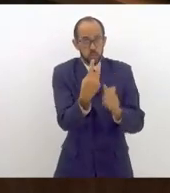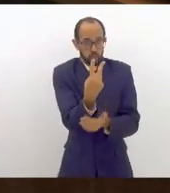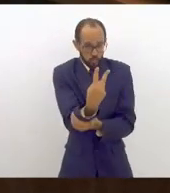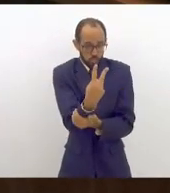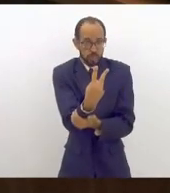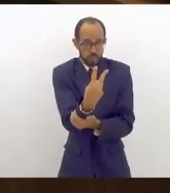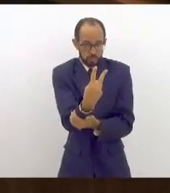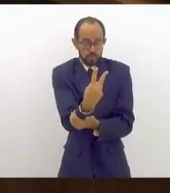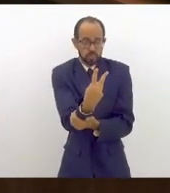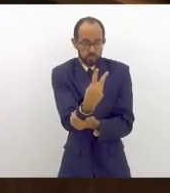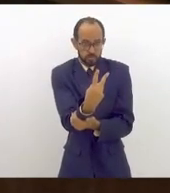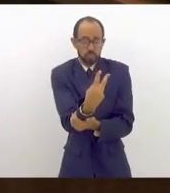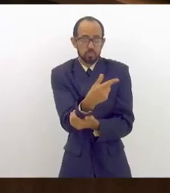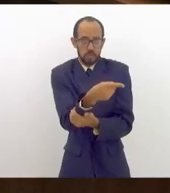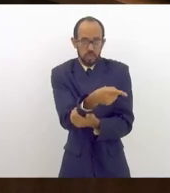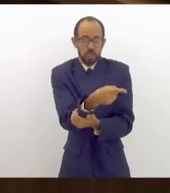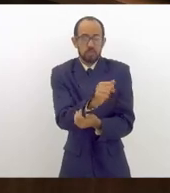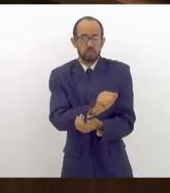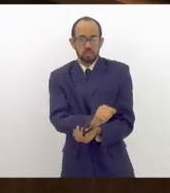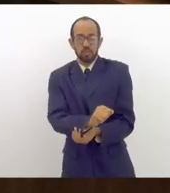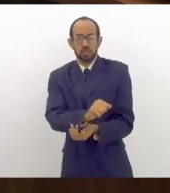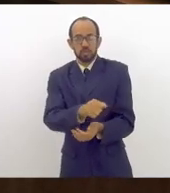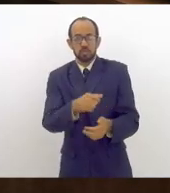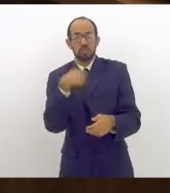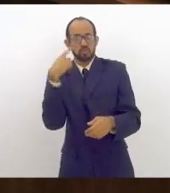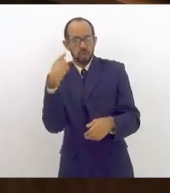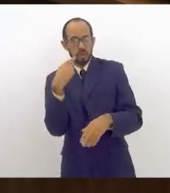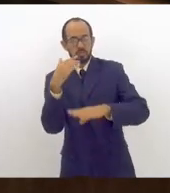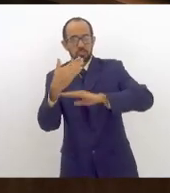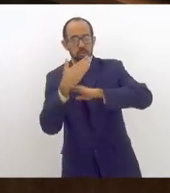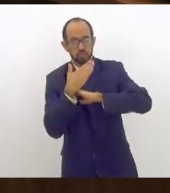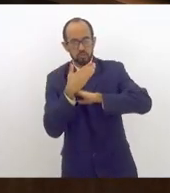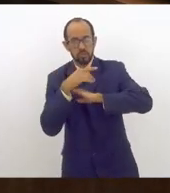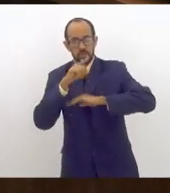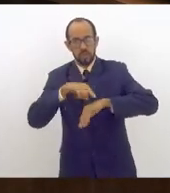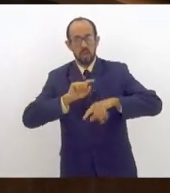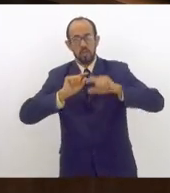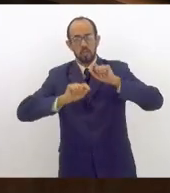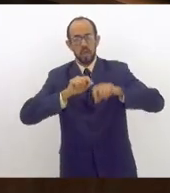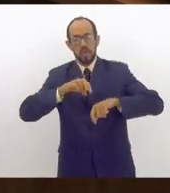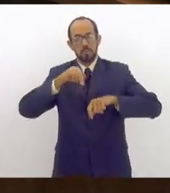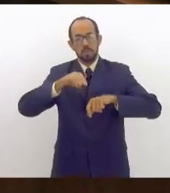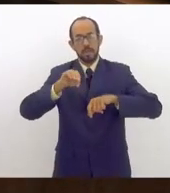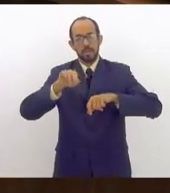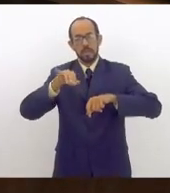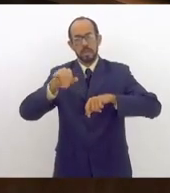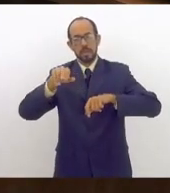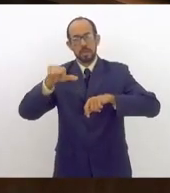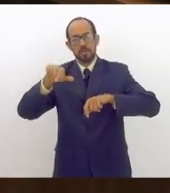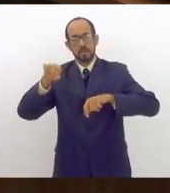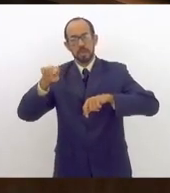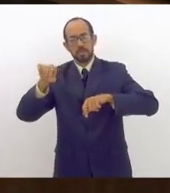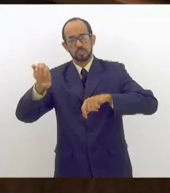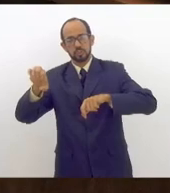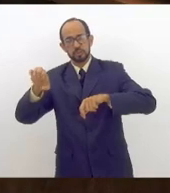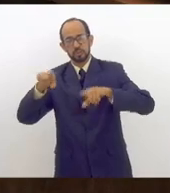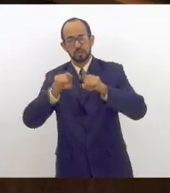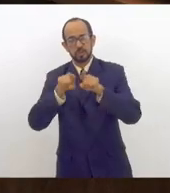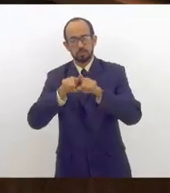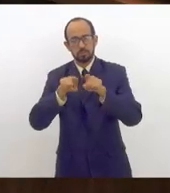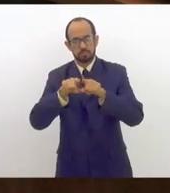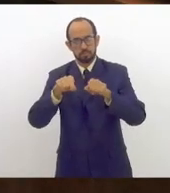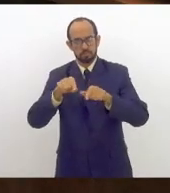advogados que me ajudem aqui, que chama-se a materialidade e os indícios de autoria.